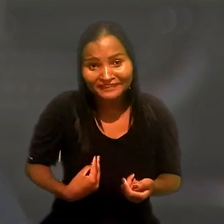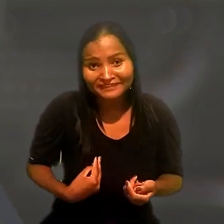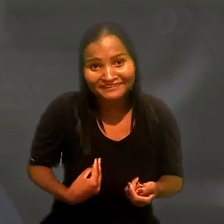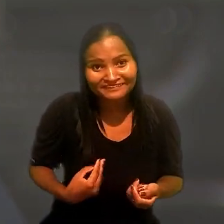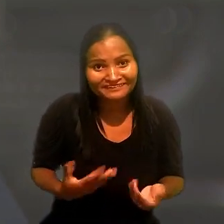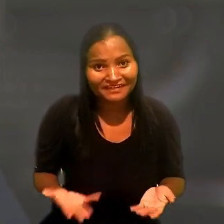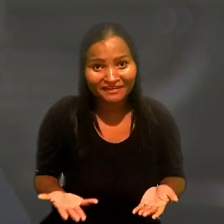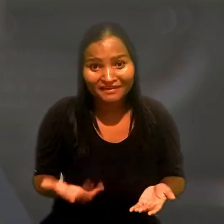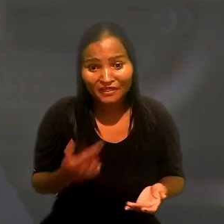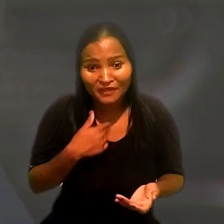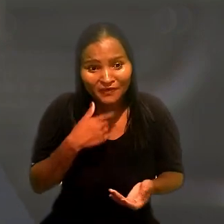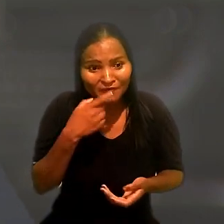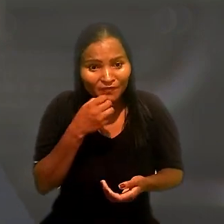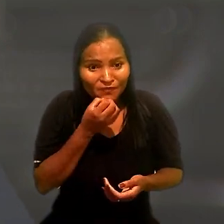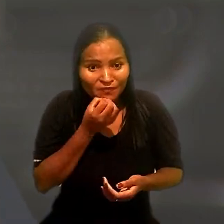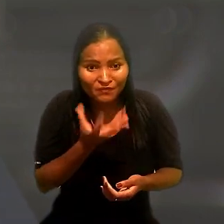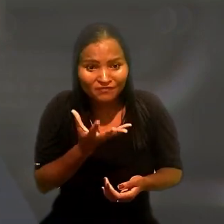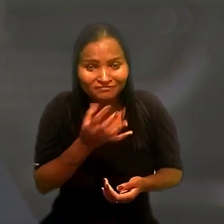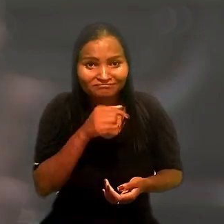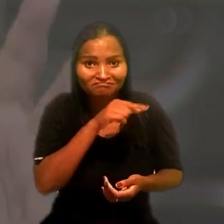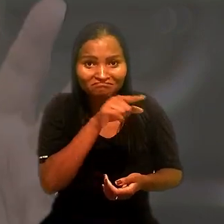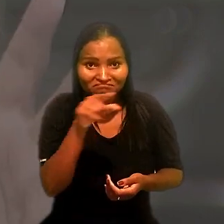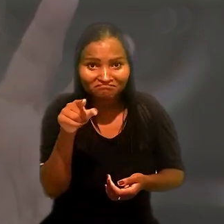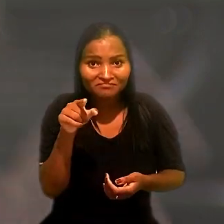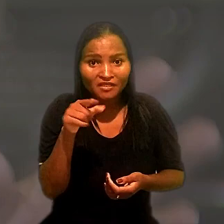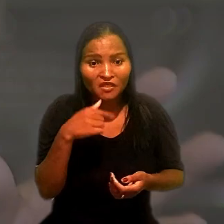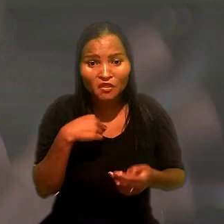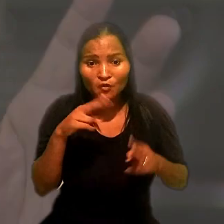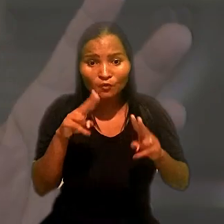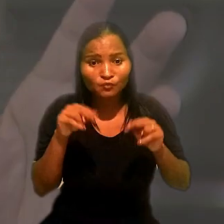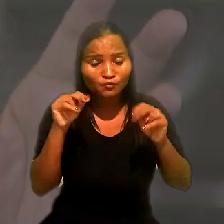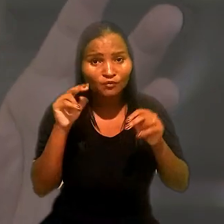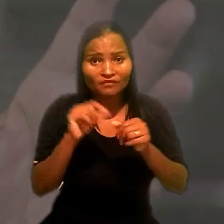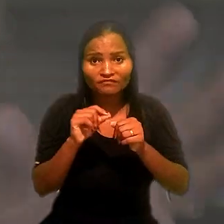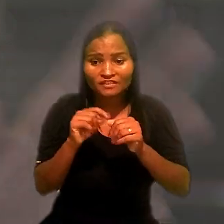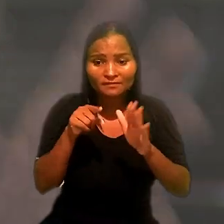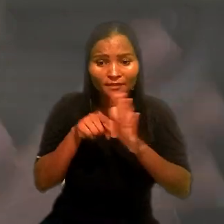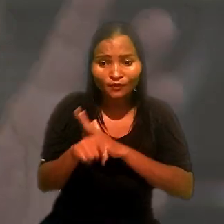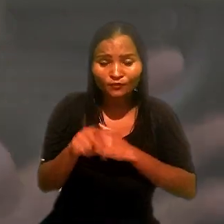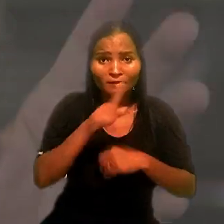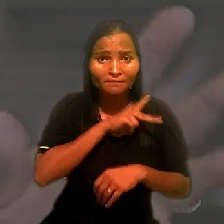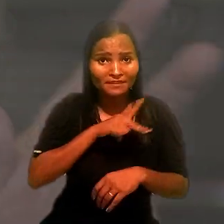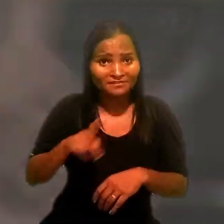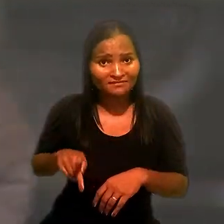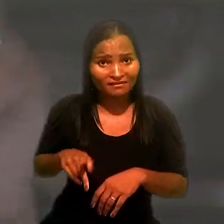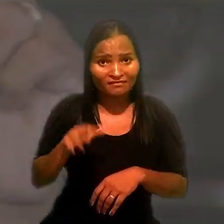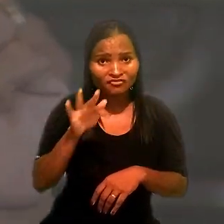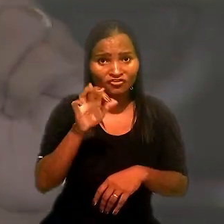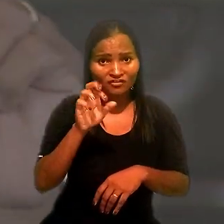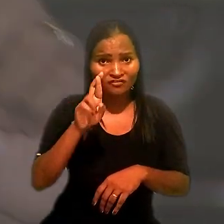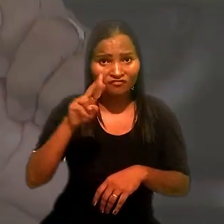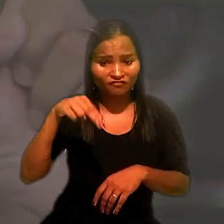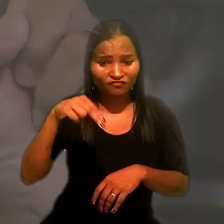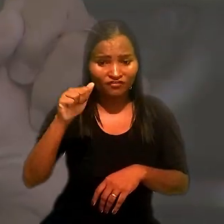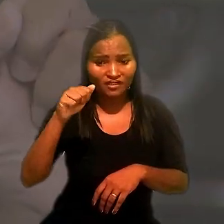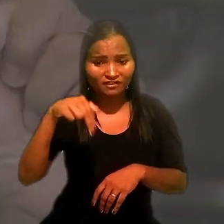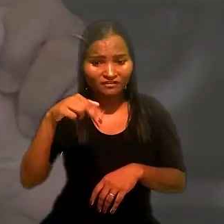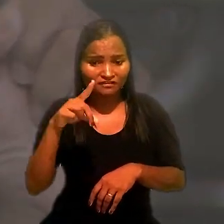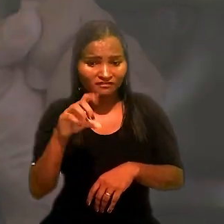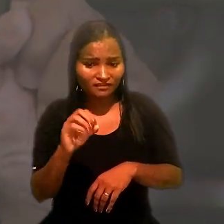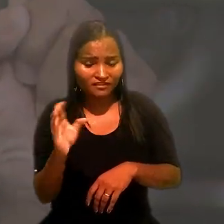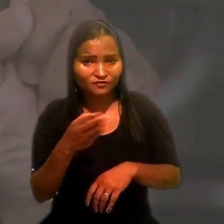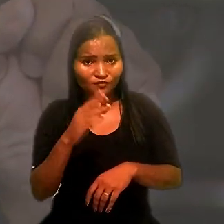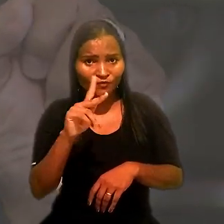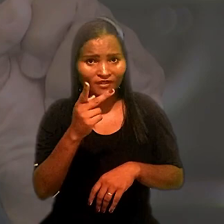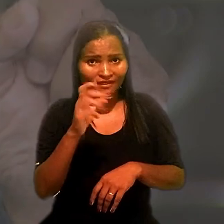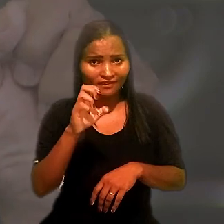confesso a você, eu nunca fiz essa pergunta ao presidente Fernando Henrique Cardoso, com quem eu tive um nunca visto,